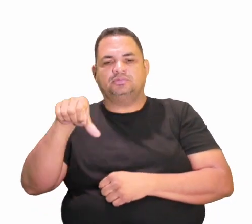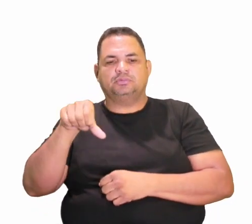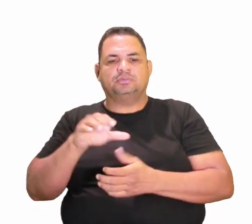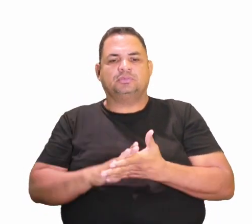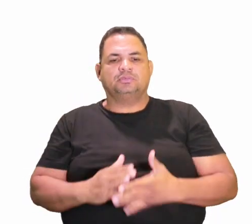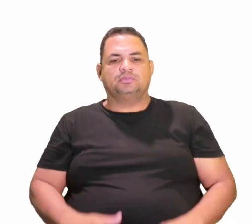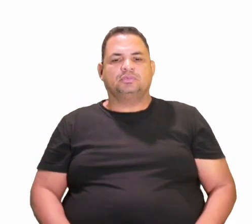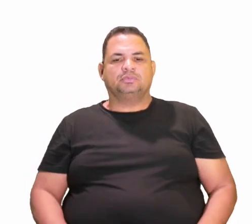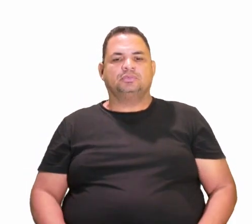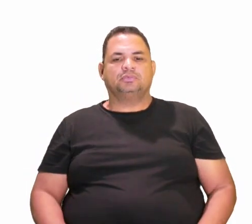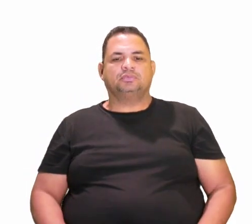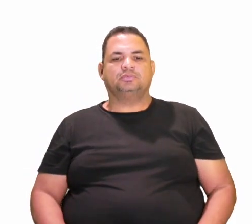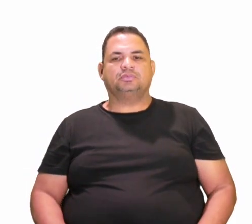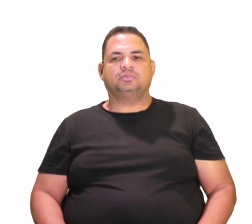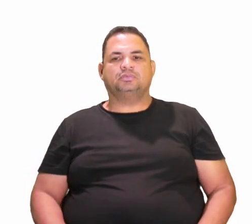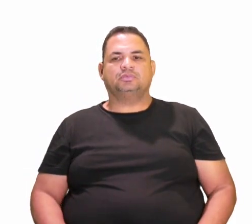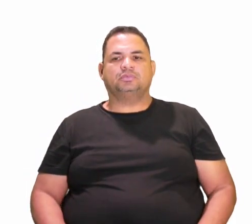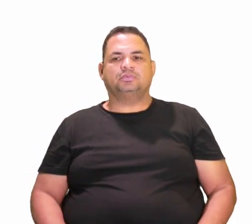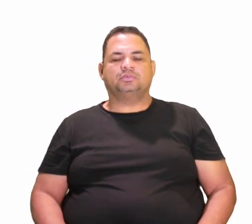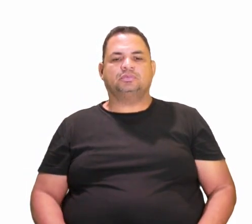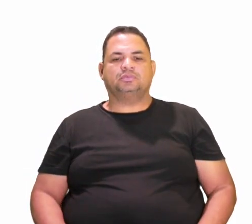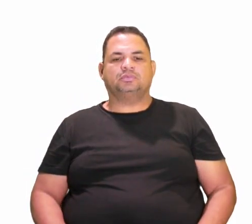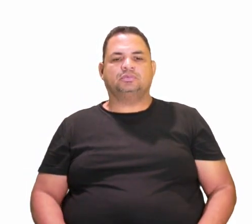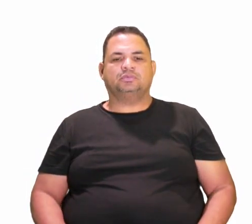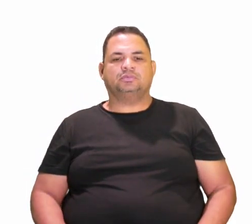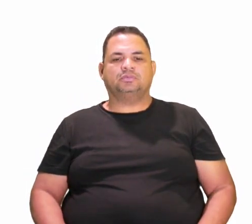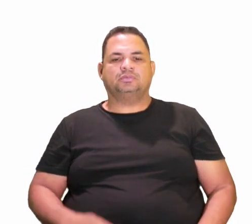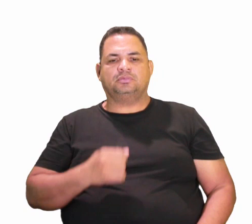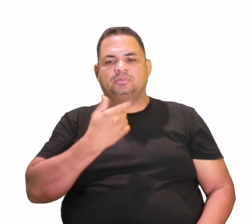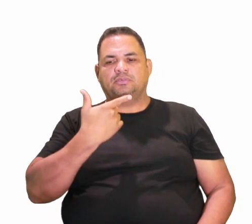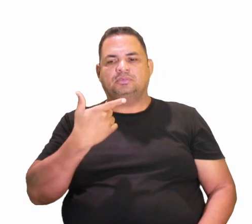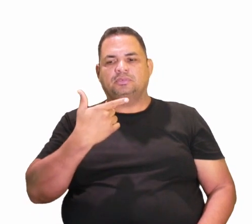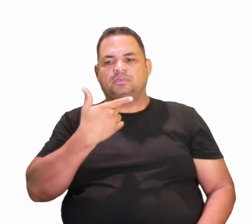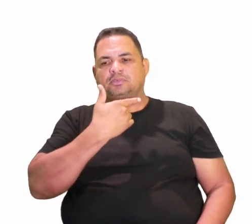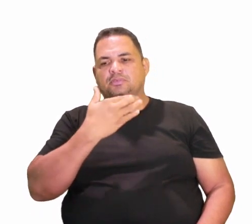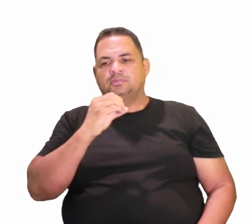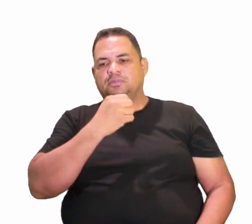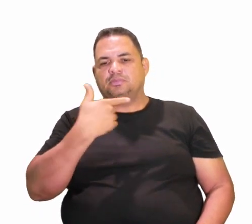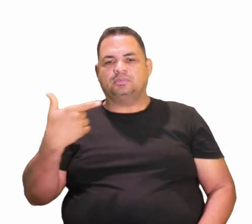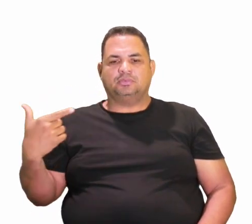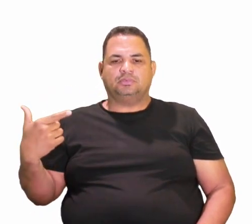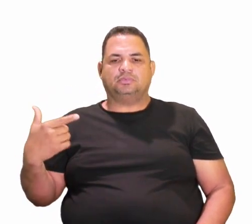2019. In 2022, em 2022.